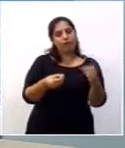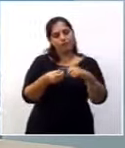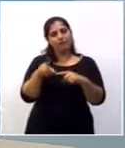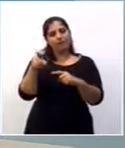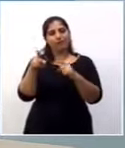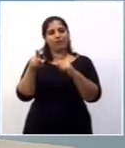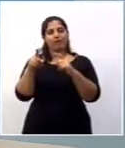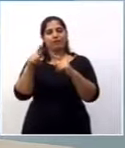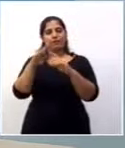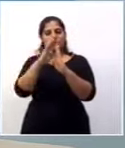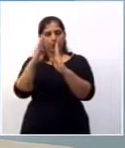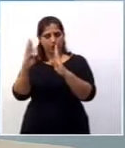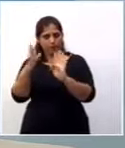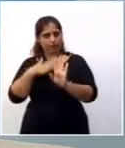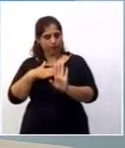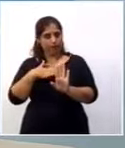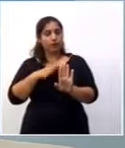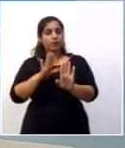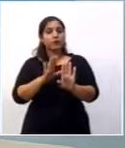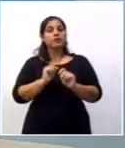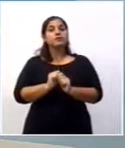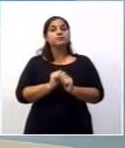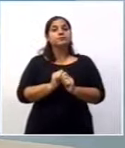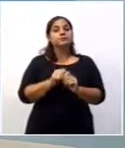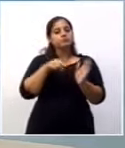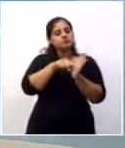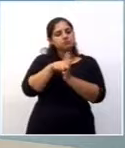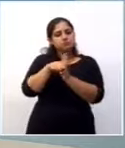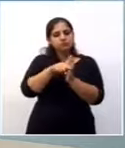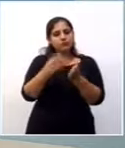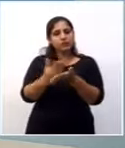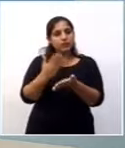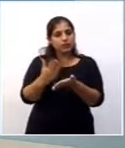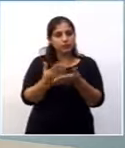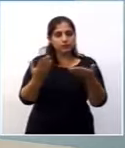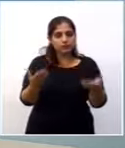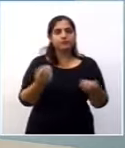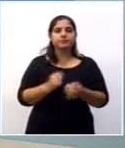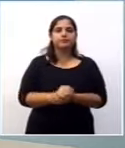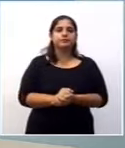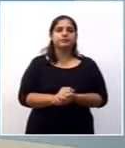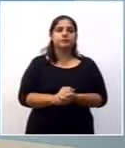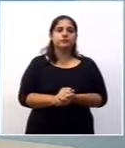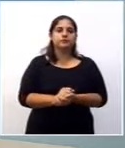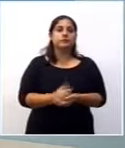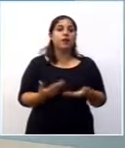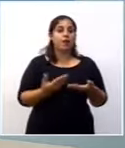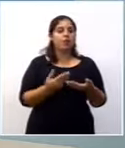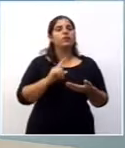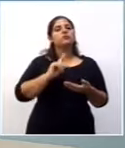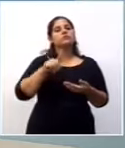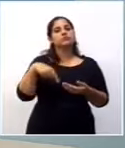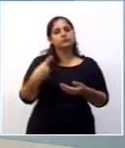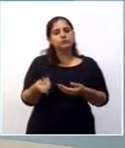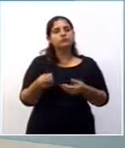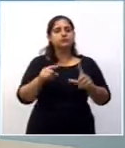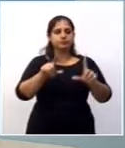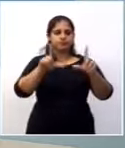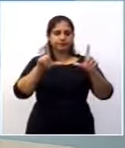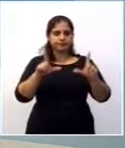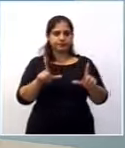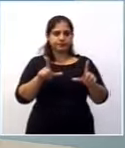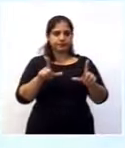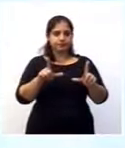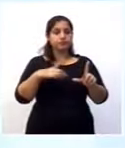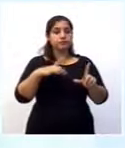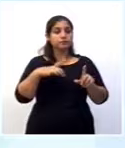favor, consultem aí essa obra. Então, agora... passando para o nosso próximo